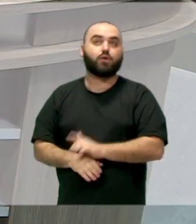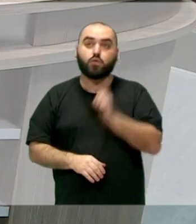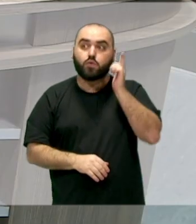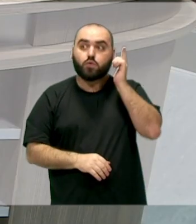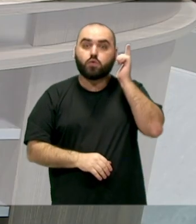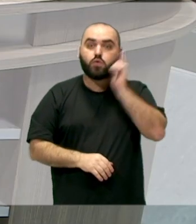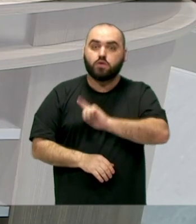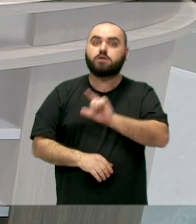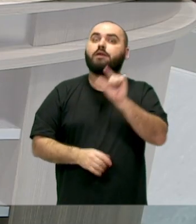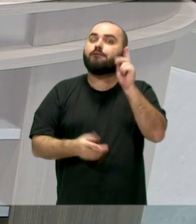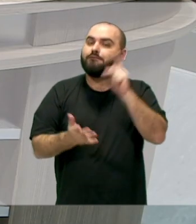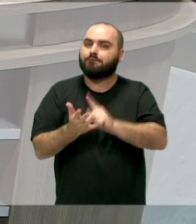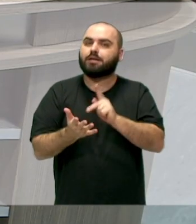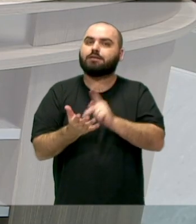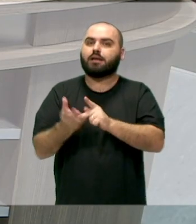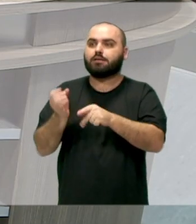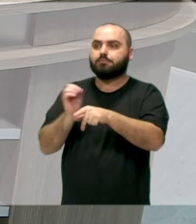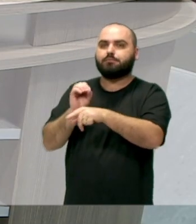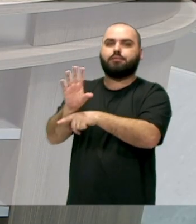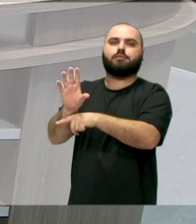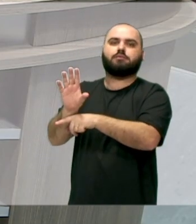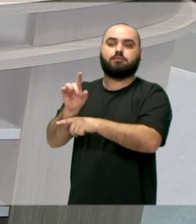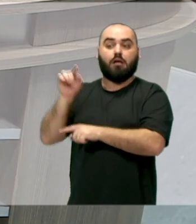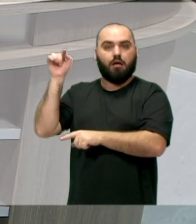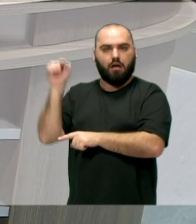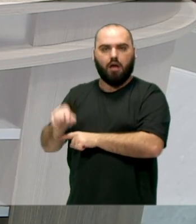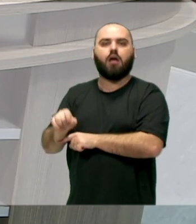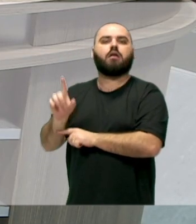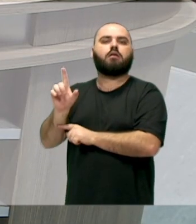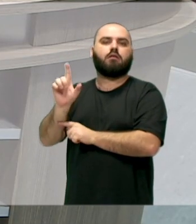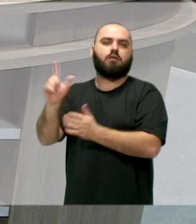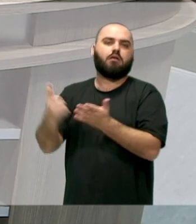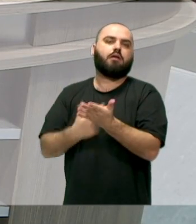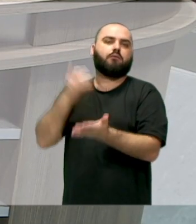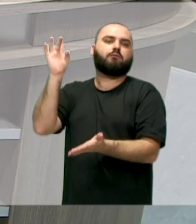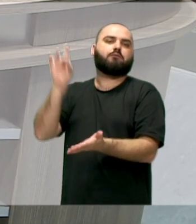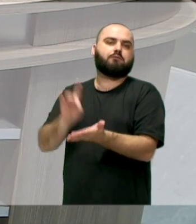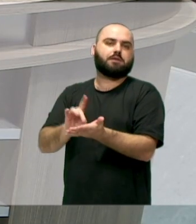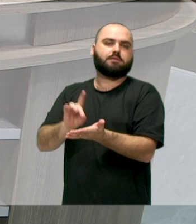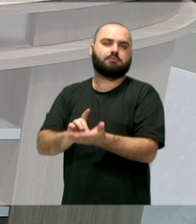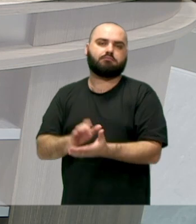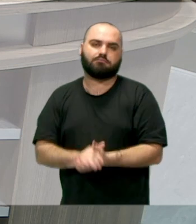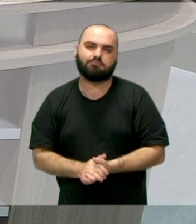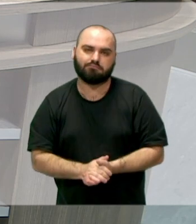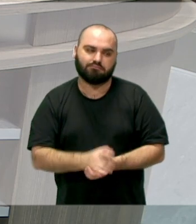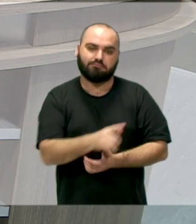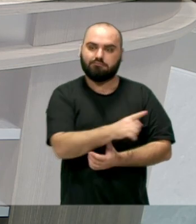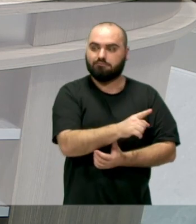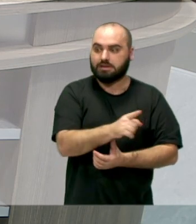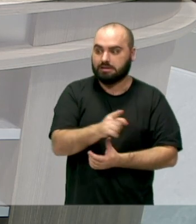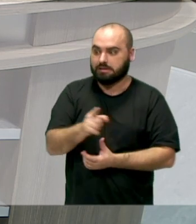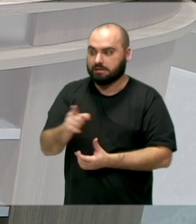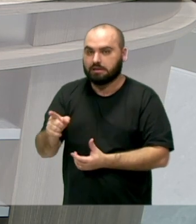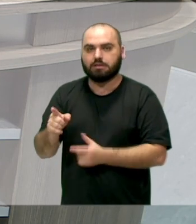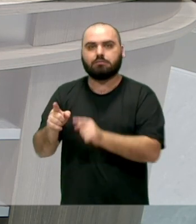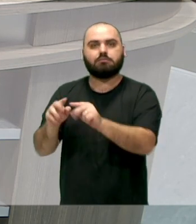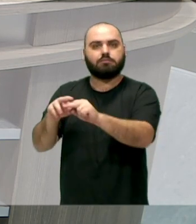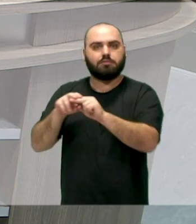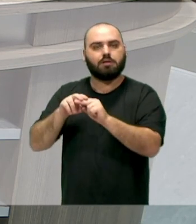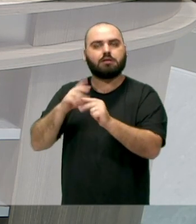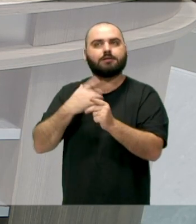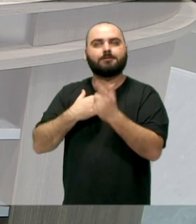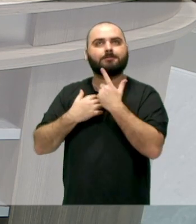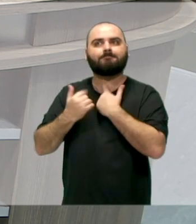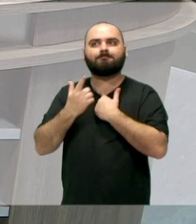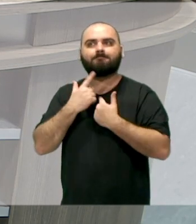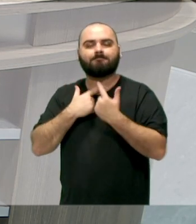condição de realmente lançar ele. Opa, não, ele vai ser um livro agora. Mas foi esse processo, assim. Então, o que me instigou foi muito isso, assim,